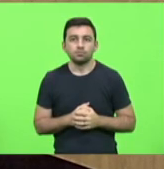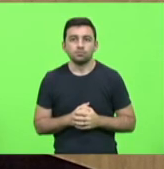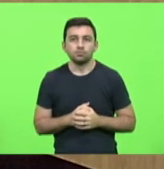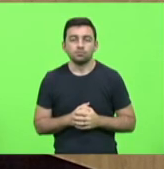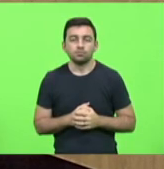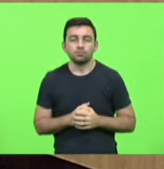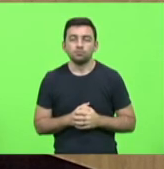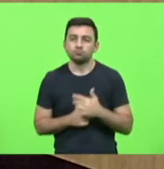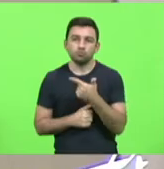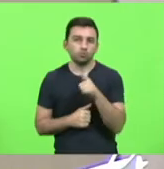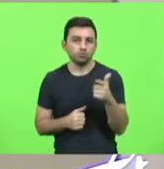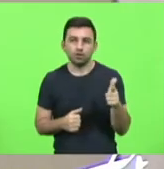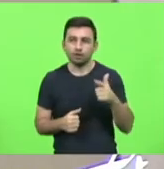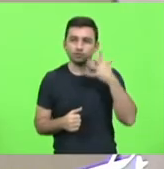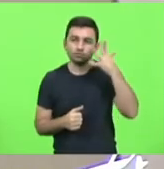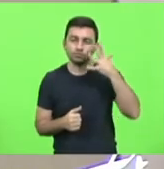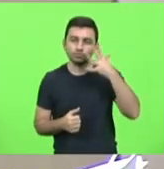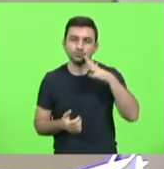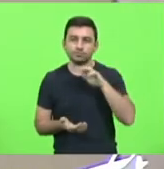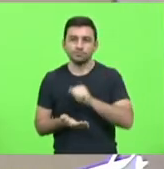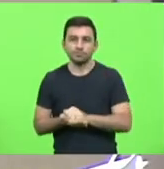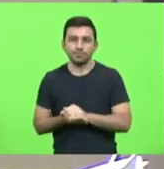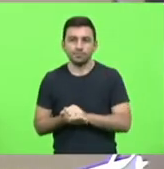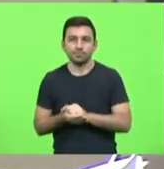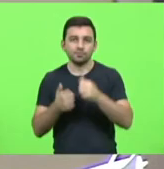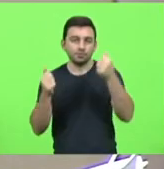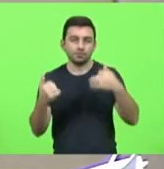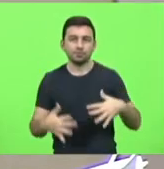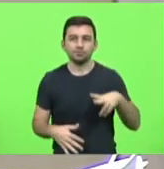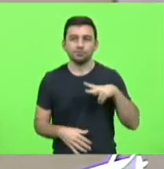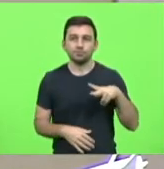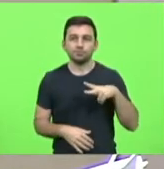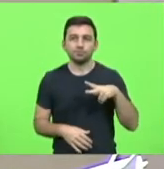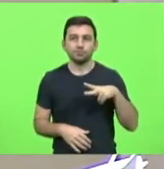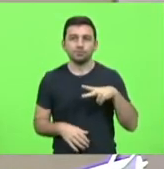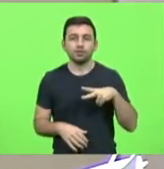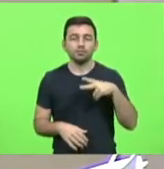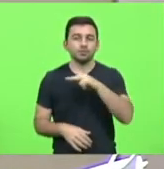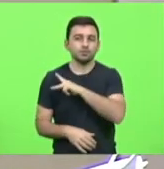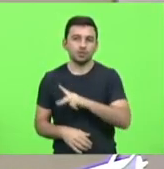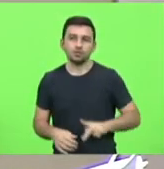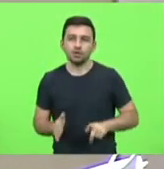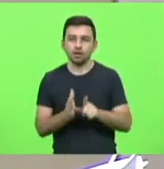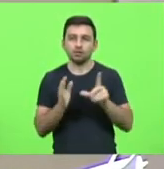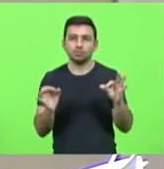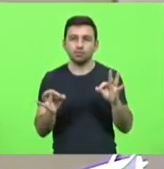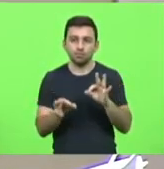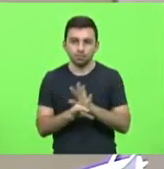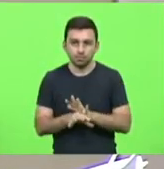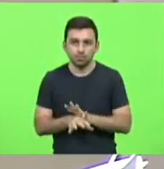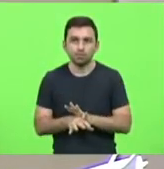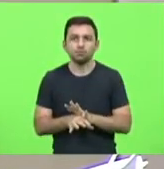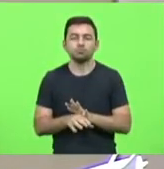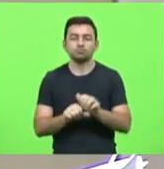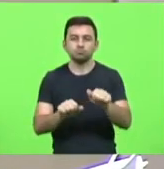Não havendo mais oradores inscritos em explicações pessoais, esta presidência, antes de encerrar a presente sessão,